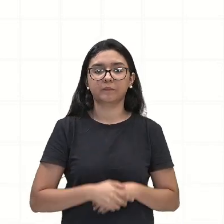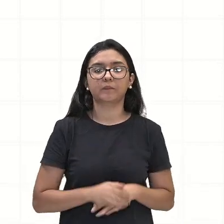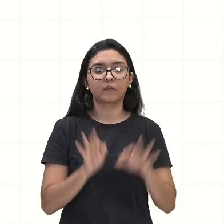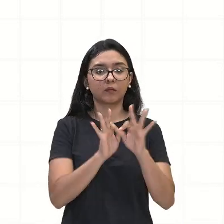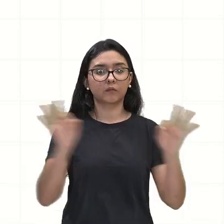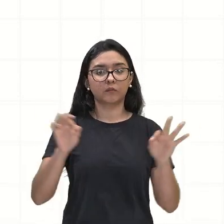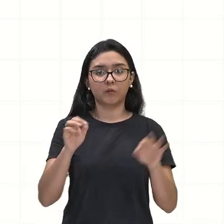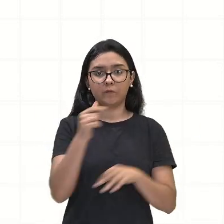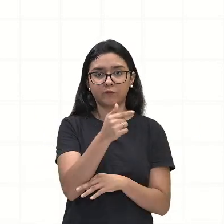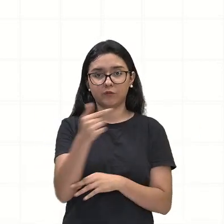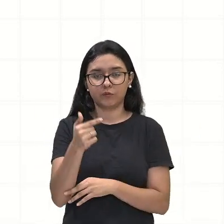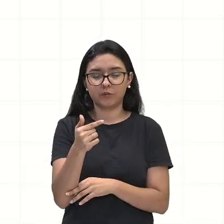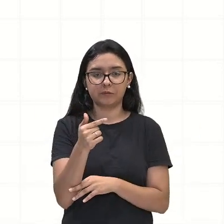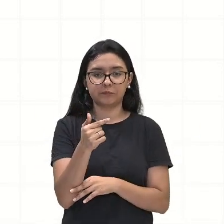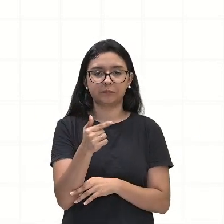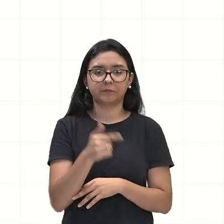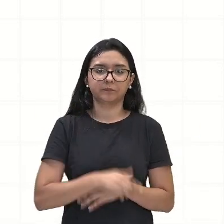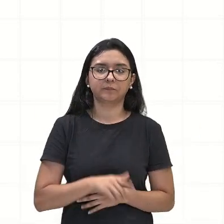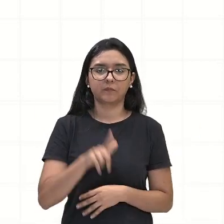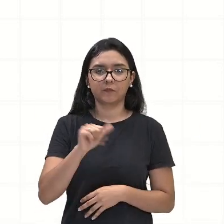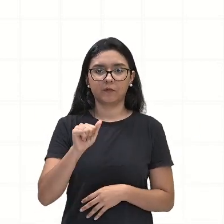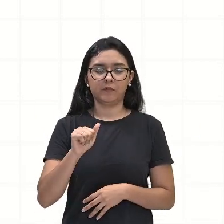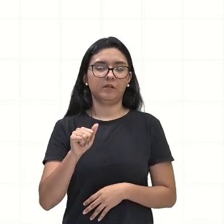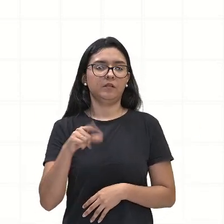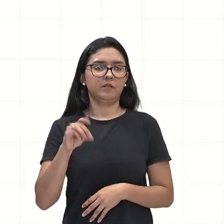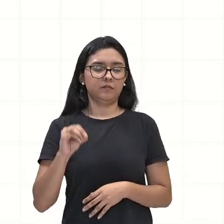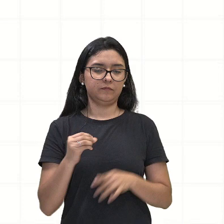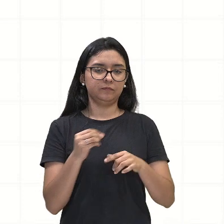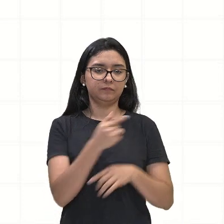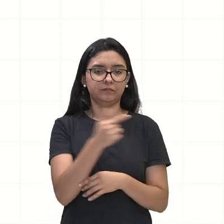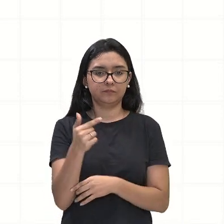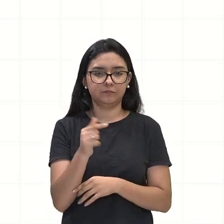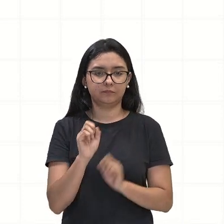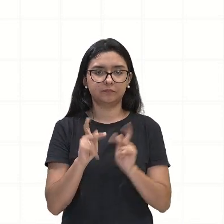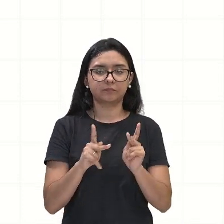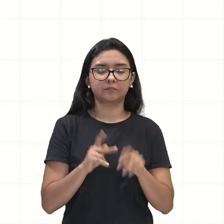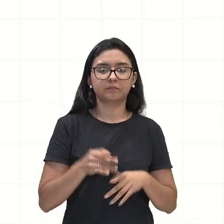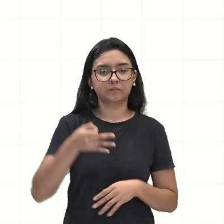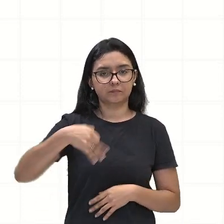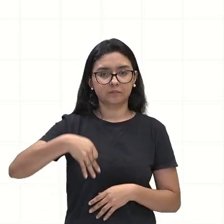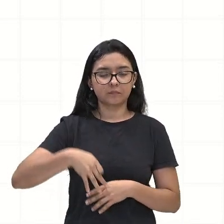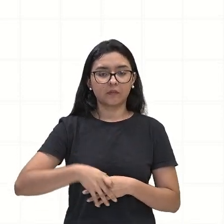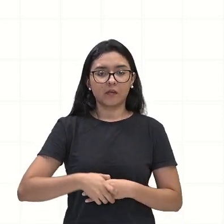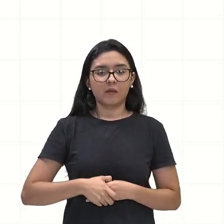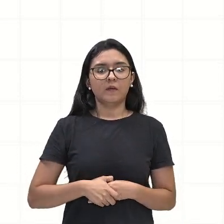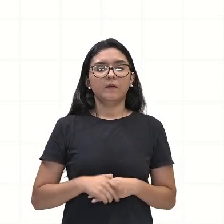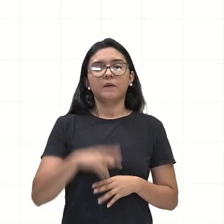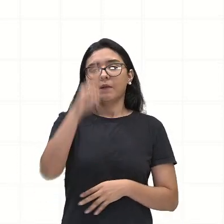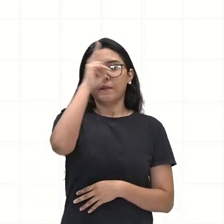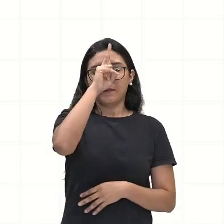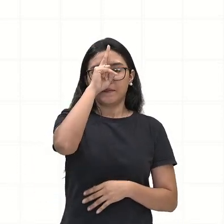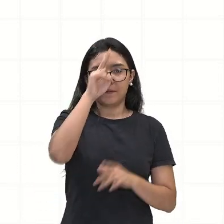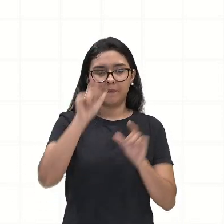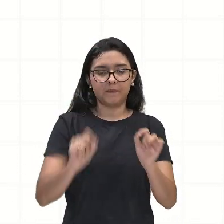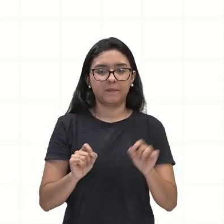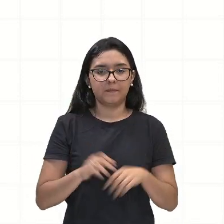tamanho 22. Correto? Tranquilo? Então, ó, lembrando